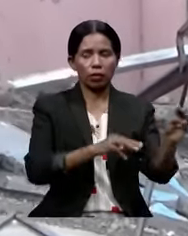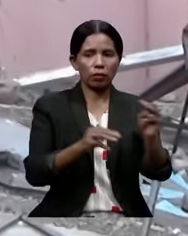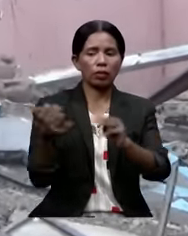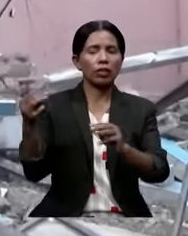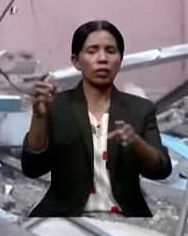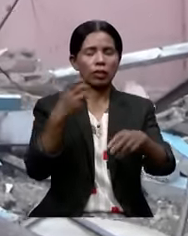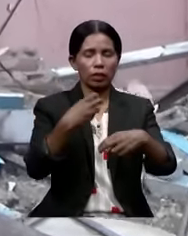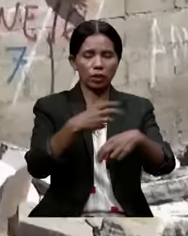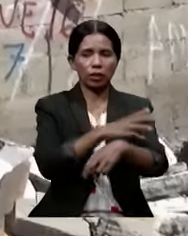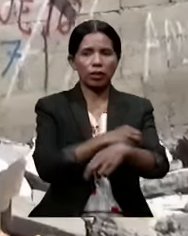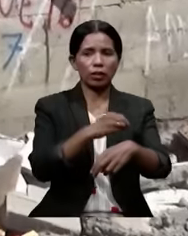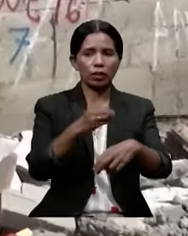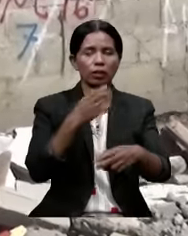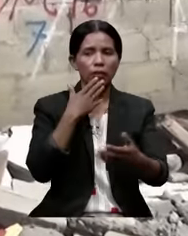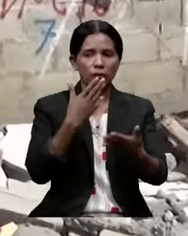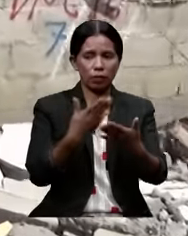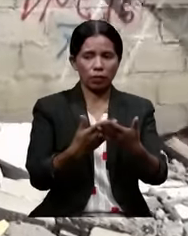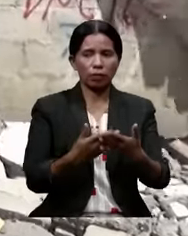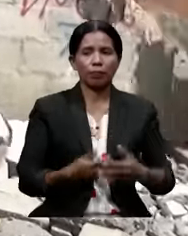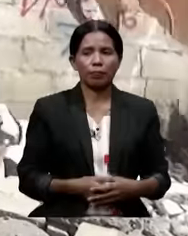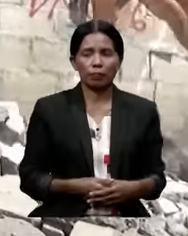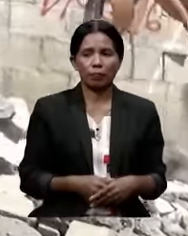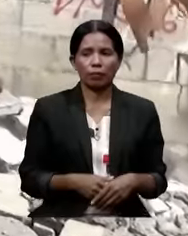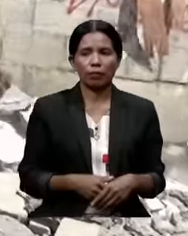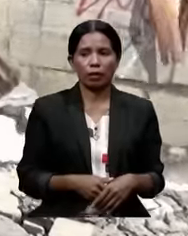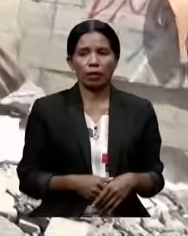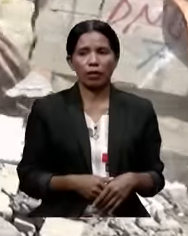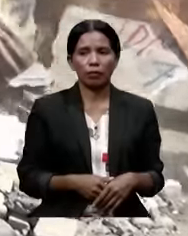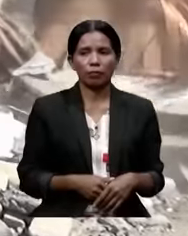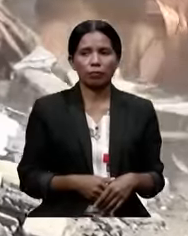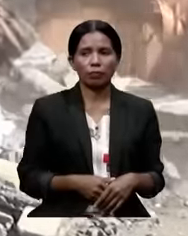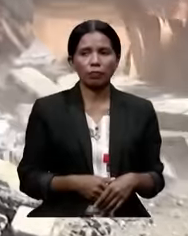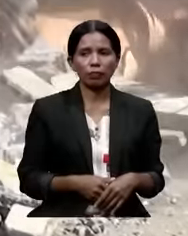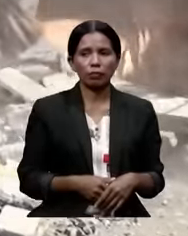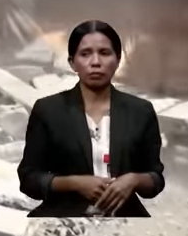a cidade de Ili sai organizado no saudável. Mateus Romário, Tomás Soares, GMN.